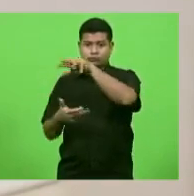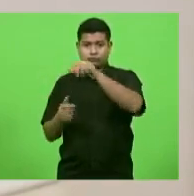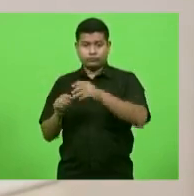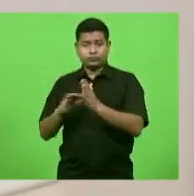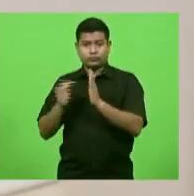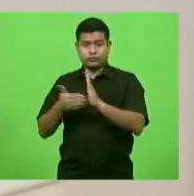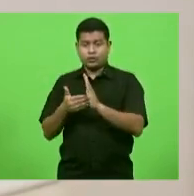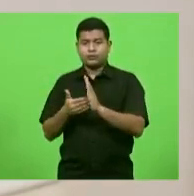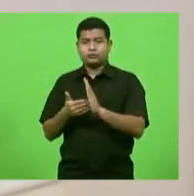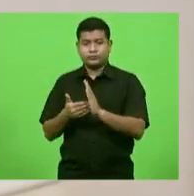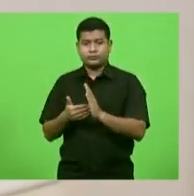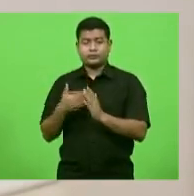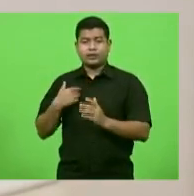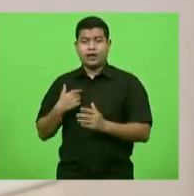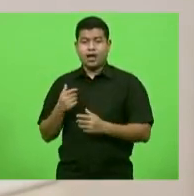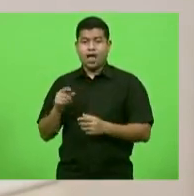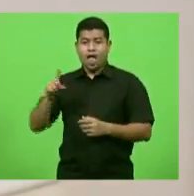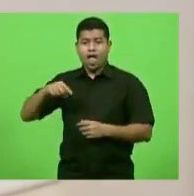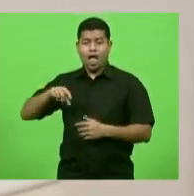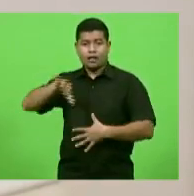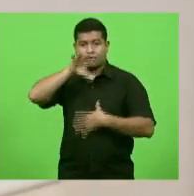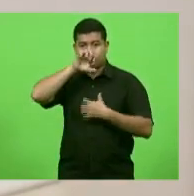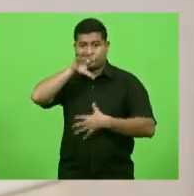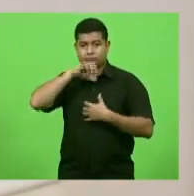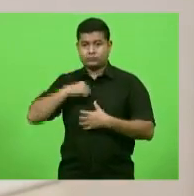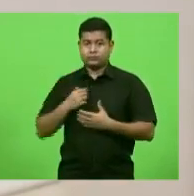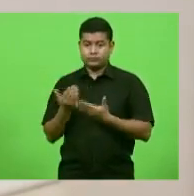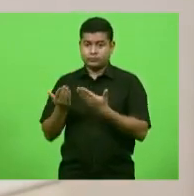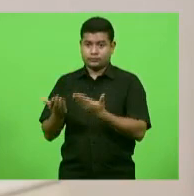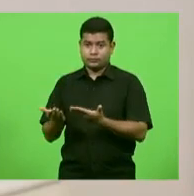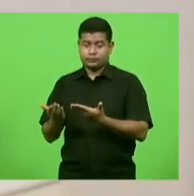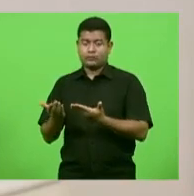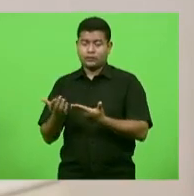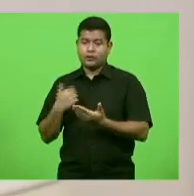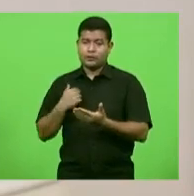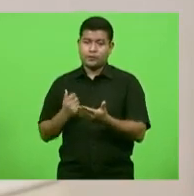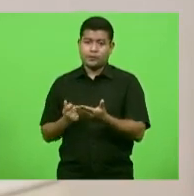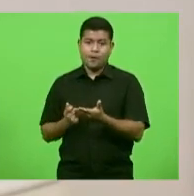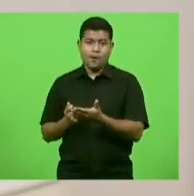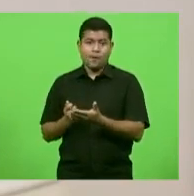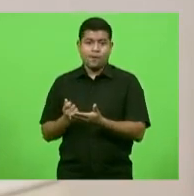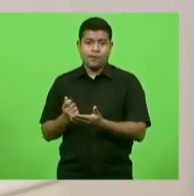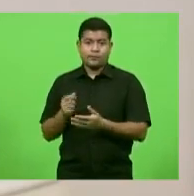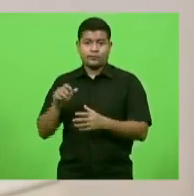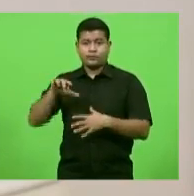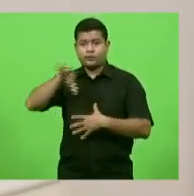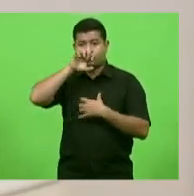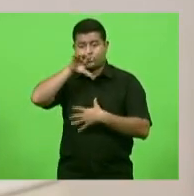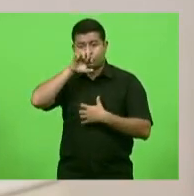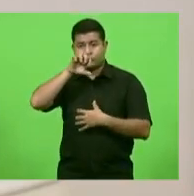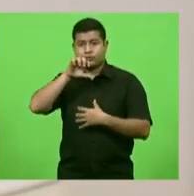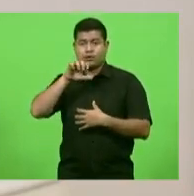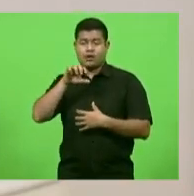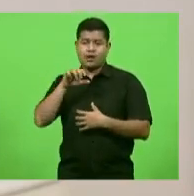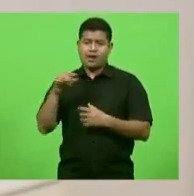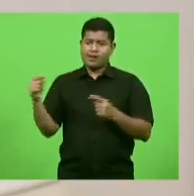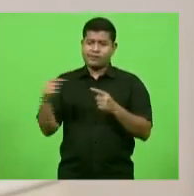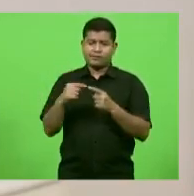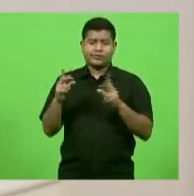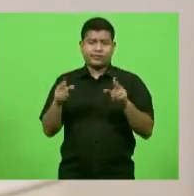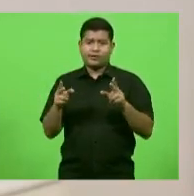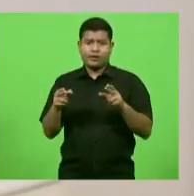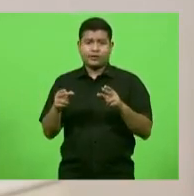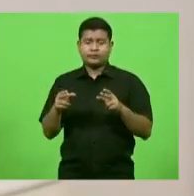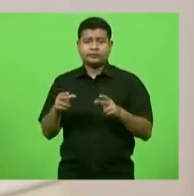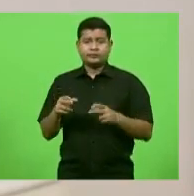é respiradores. Vamos colocar os respiradores, então. Respiradores, ventiladores, é a mesma coisa. Esse